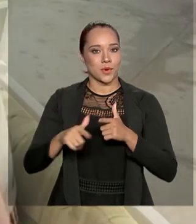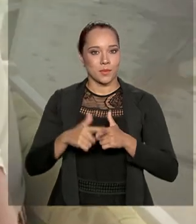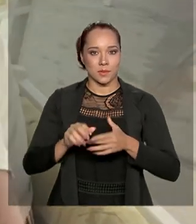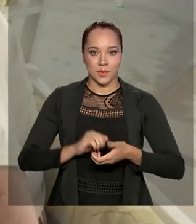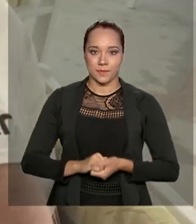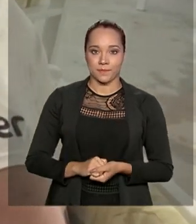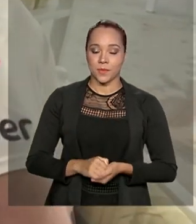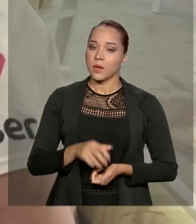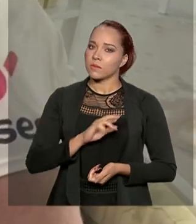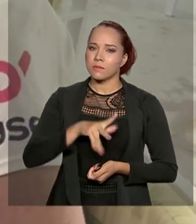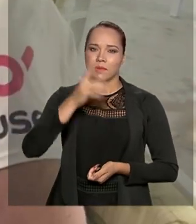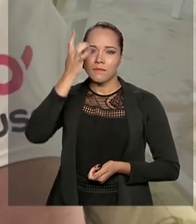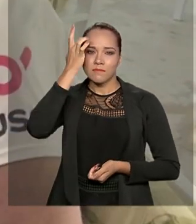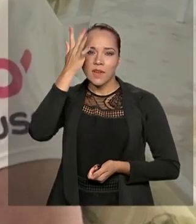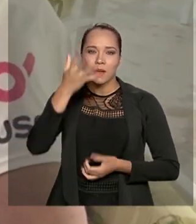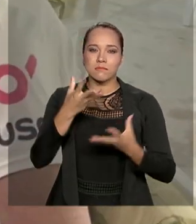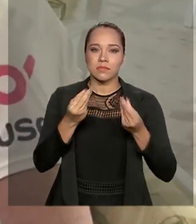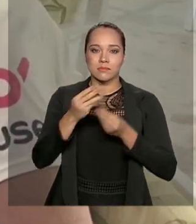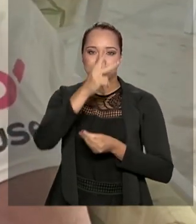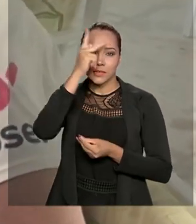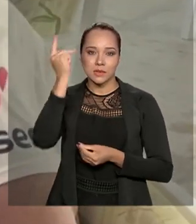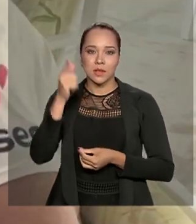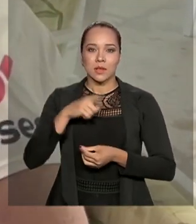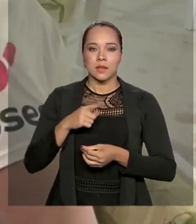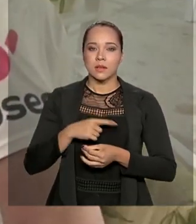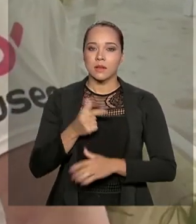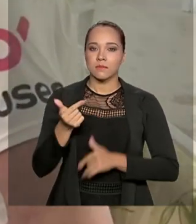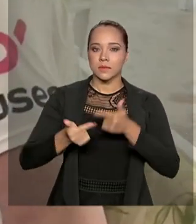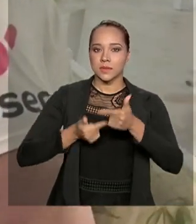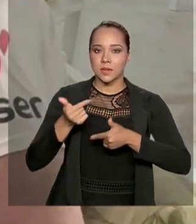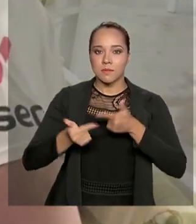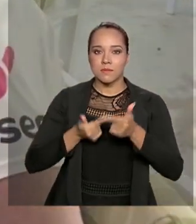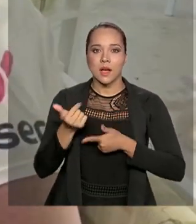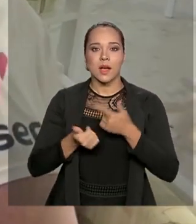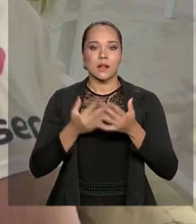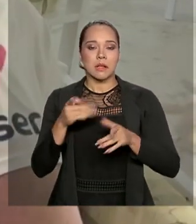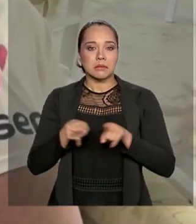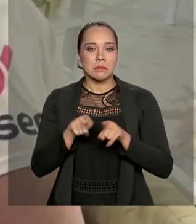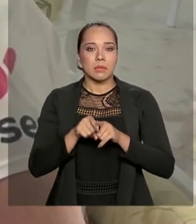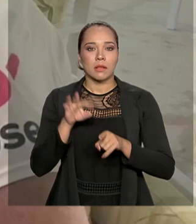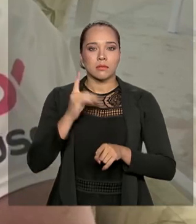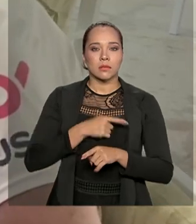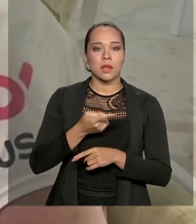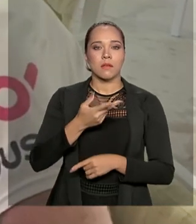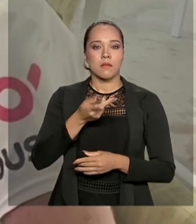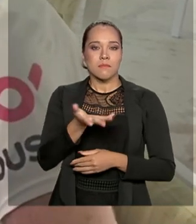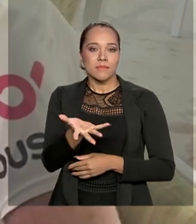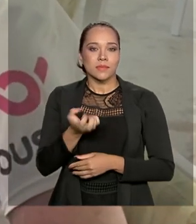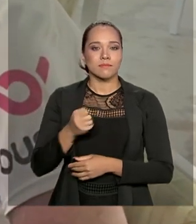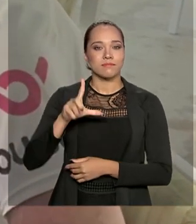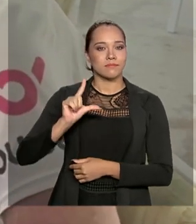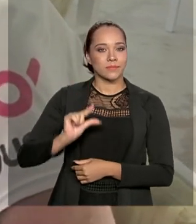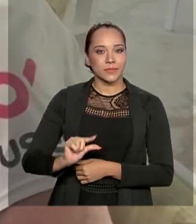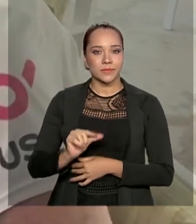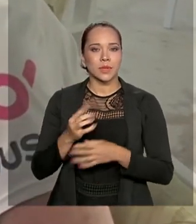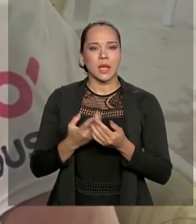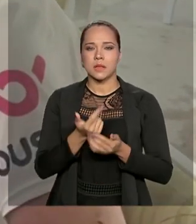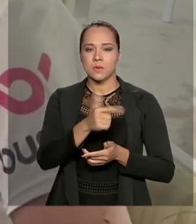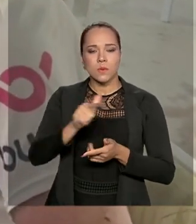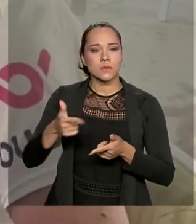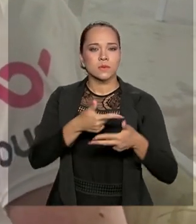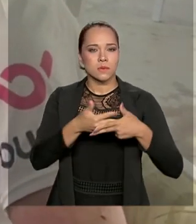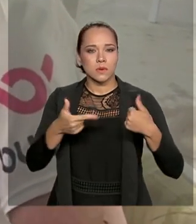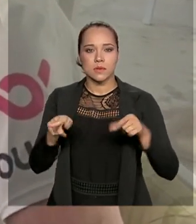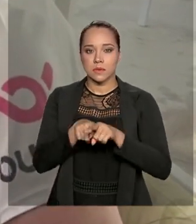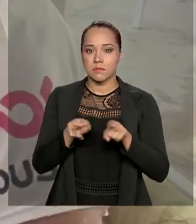fácil para muita gente ter o seu tempo de serviço majorado, uma pensão diminuída, entre outras coisas.